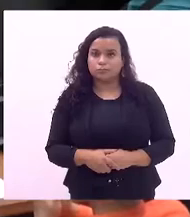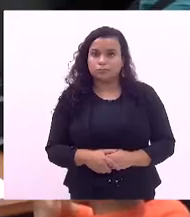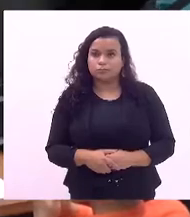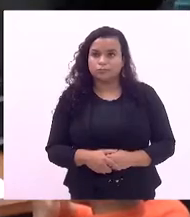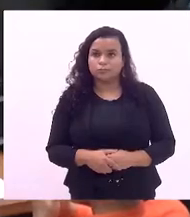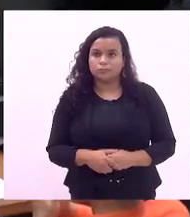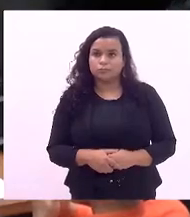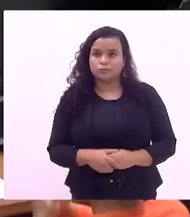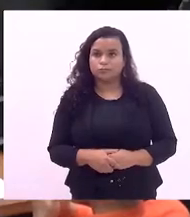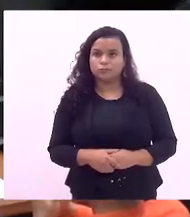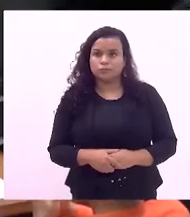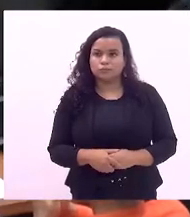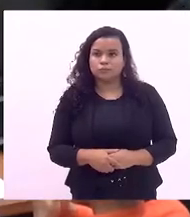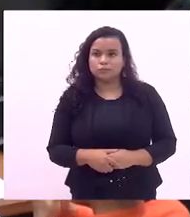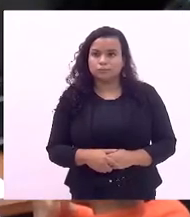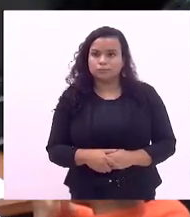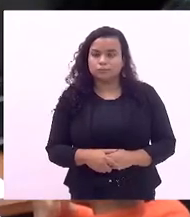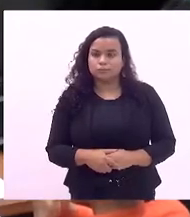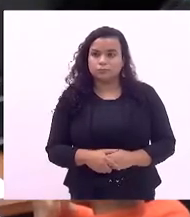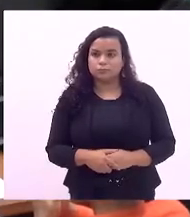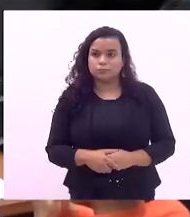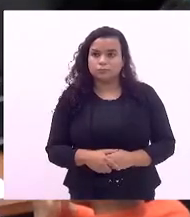E aí